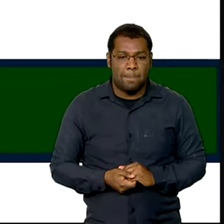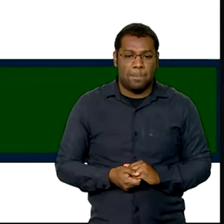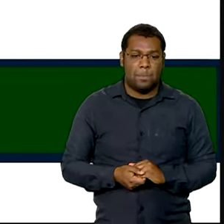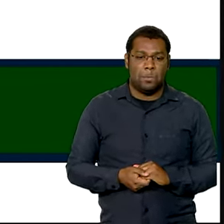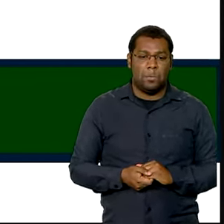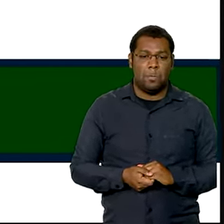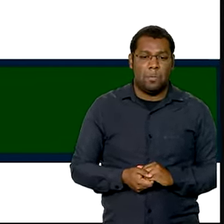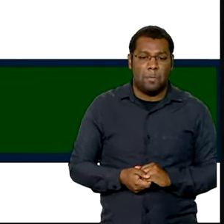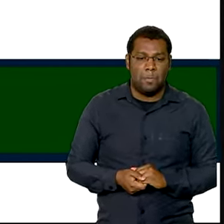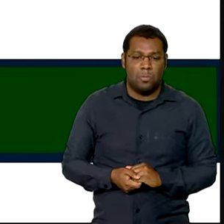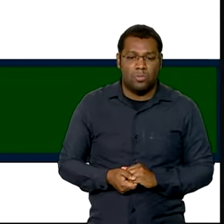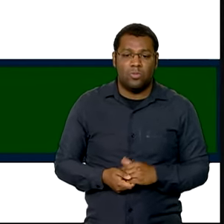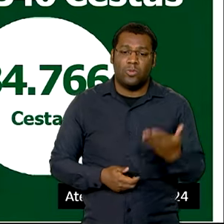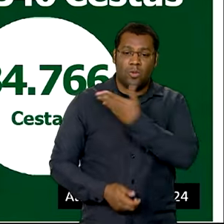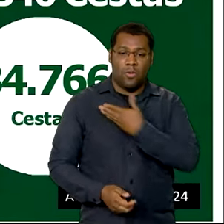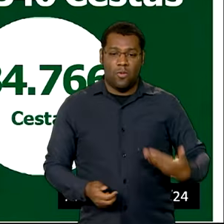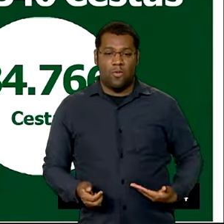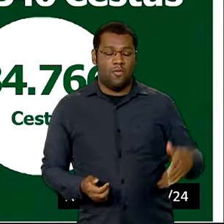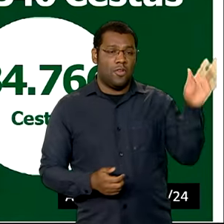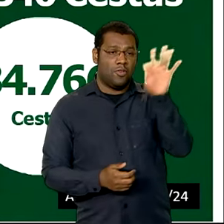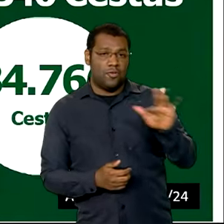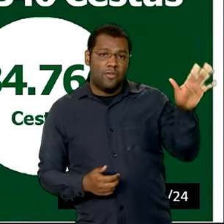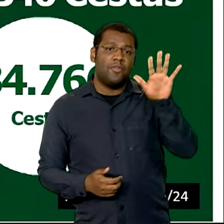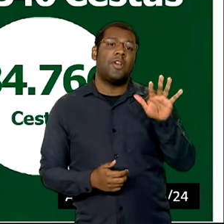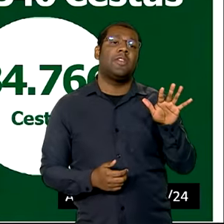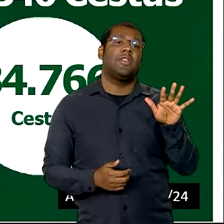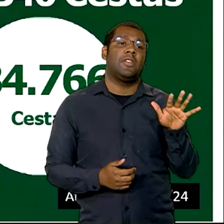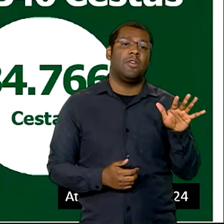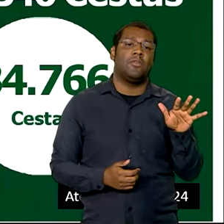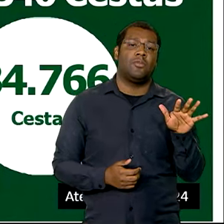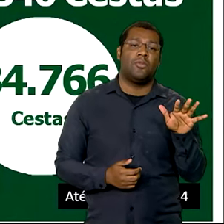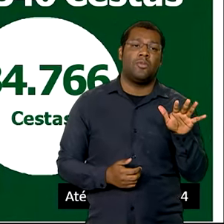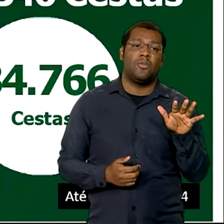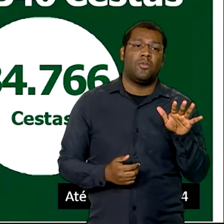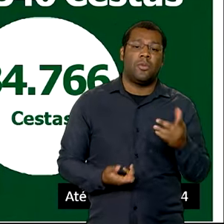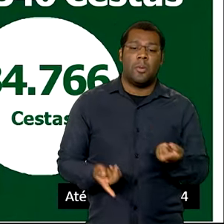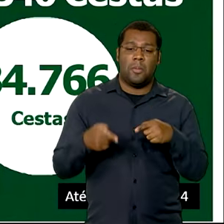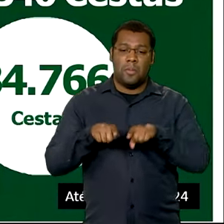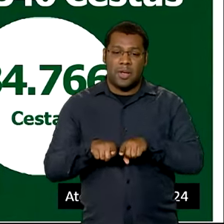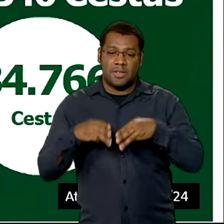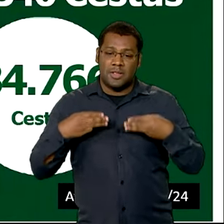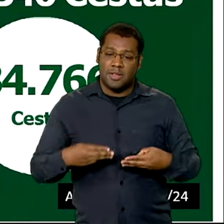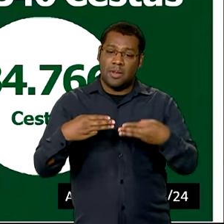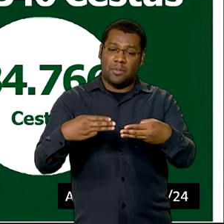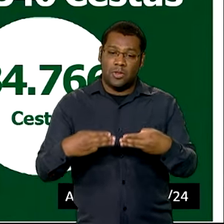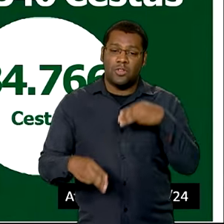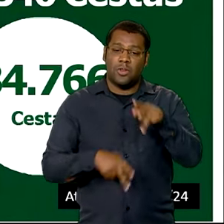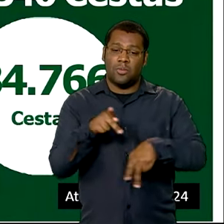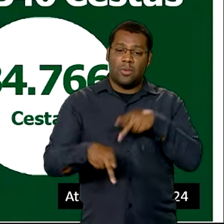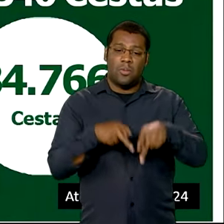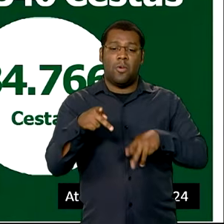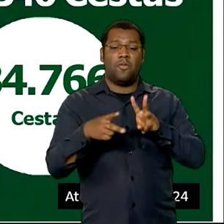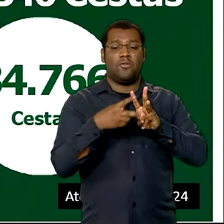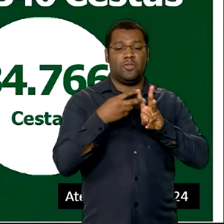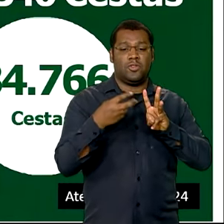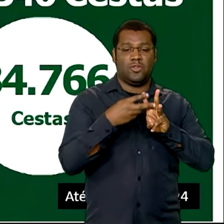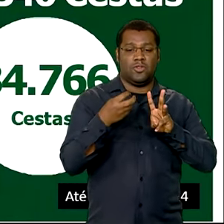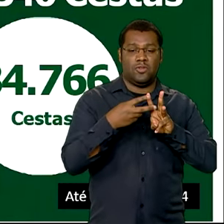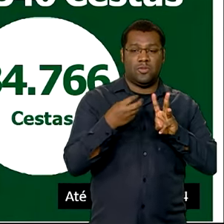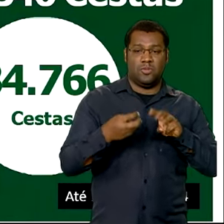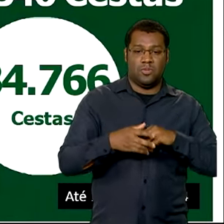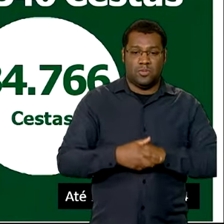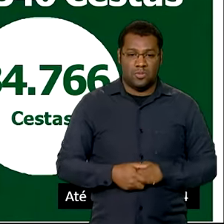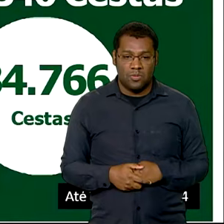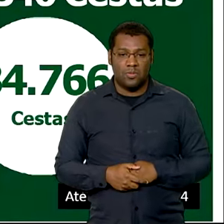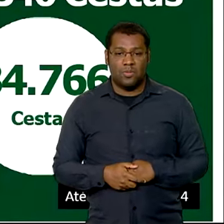eh já o próprio governo federal através de contrato do Ministério dos povos indías mpi que tem eh